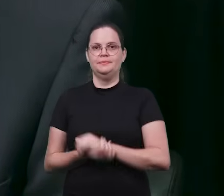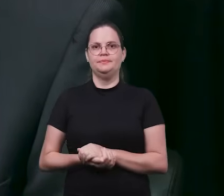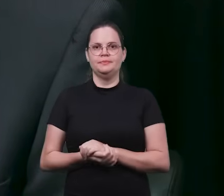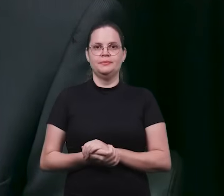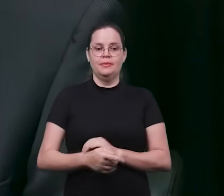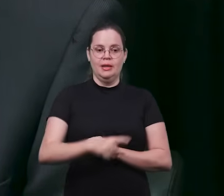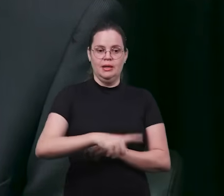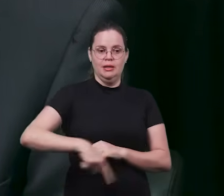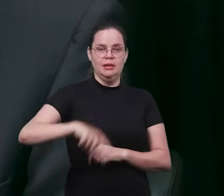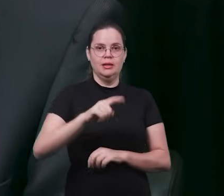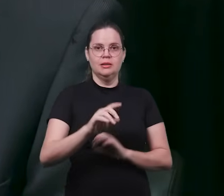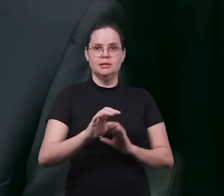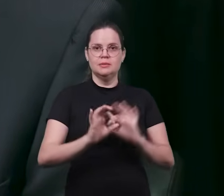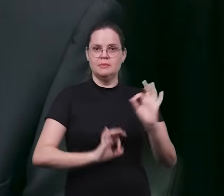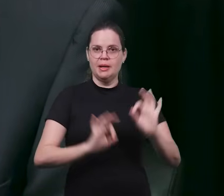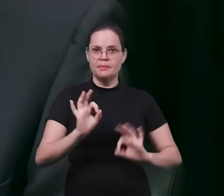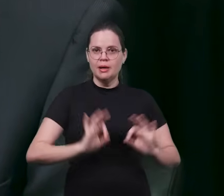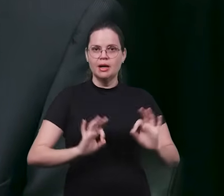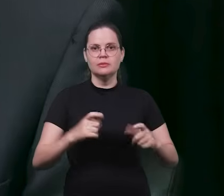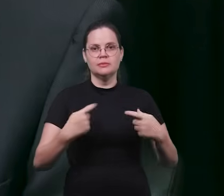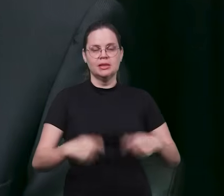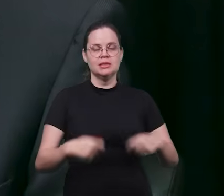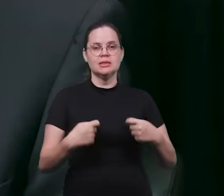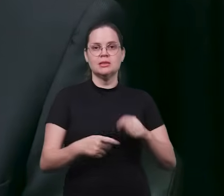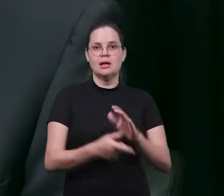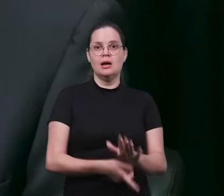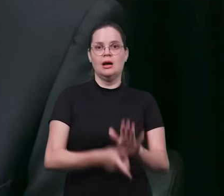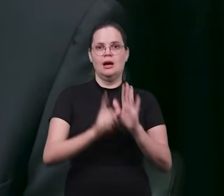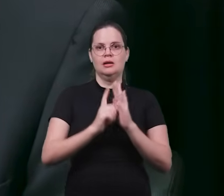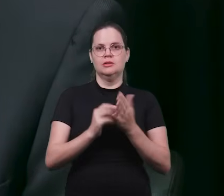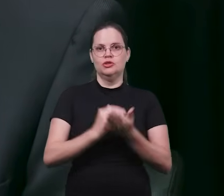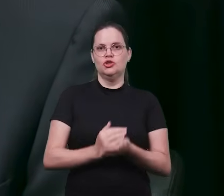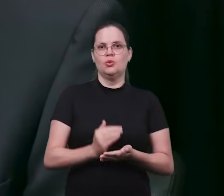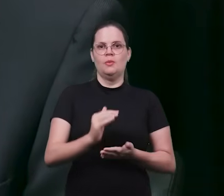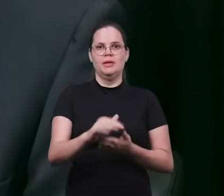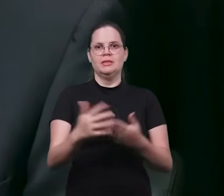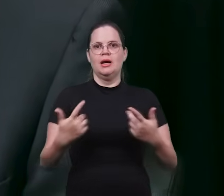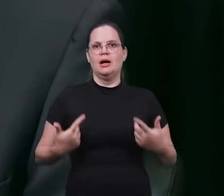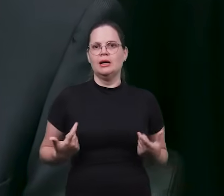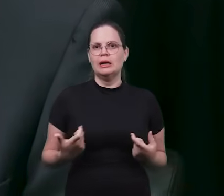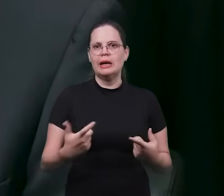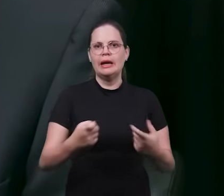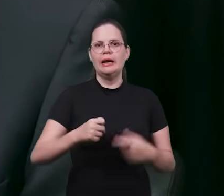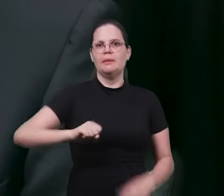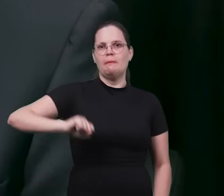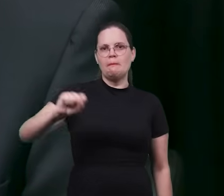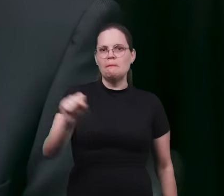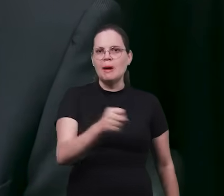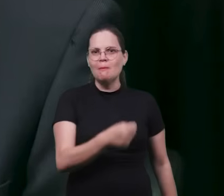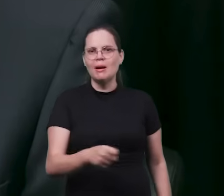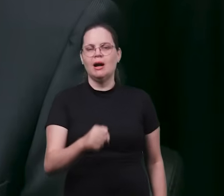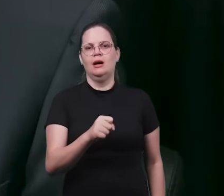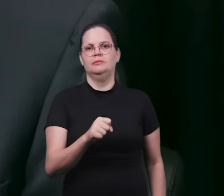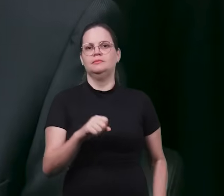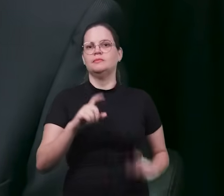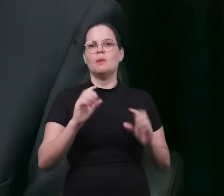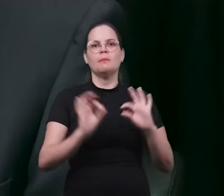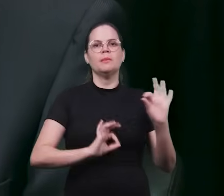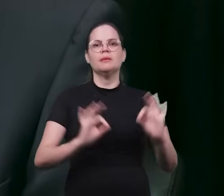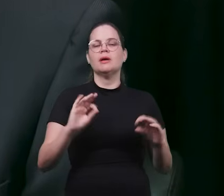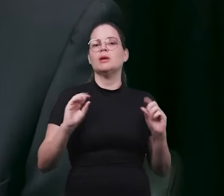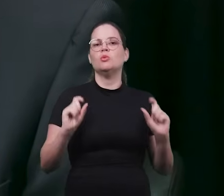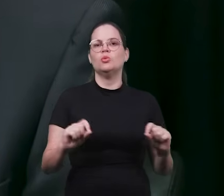guerra, antes do combate, o preparo é o altar. Então o Senhor vai falar dessa verdade, né?